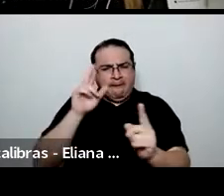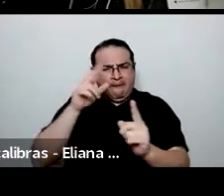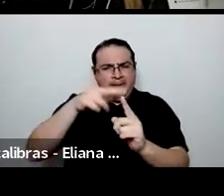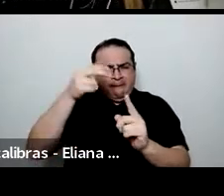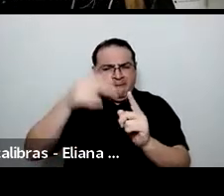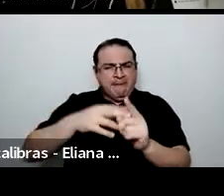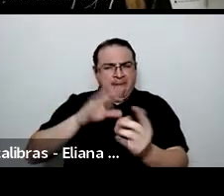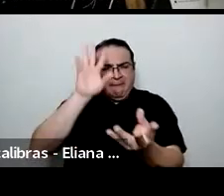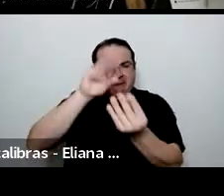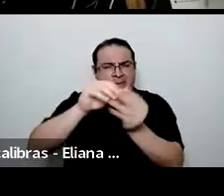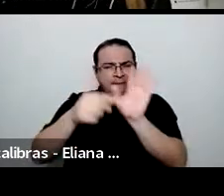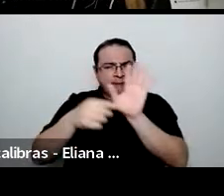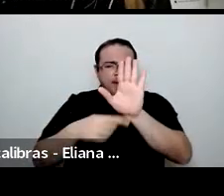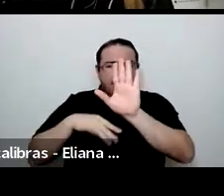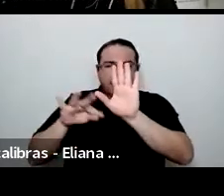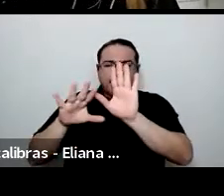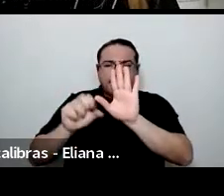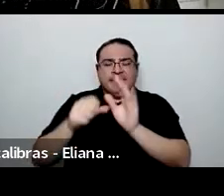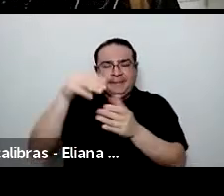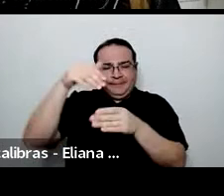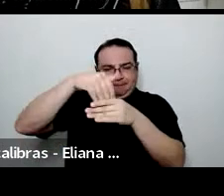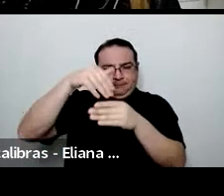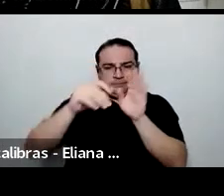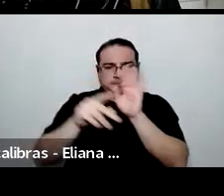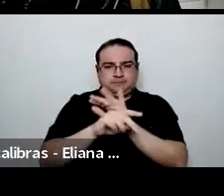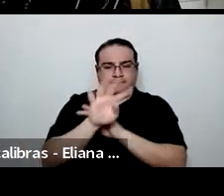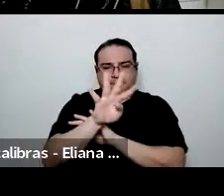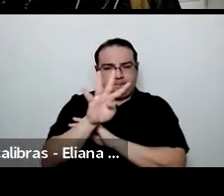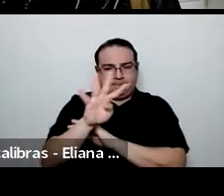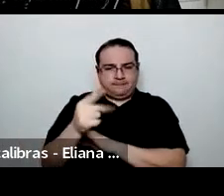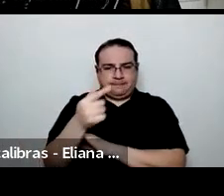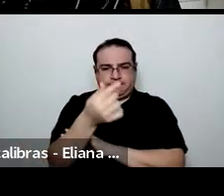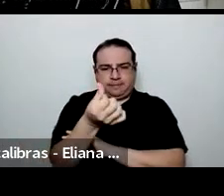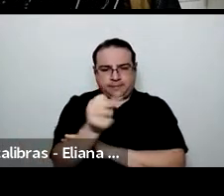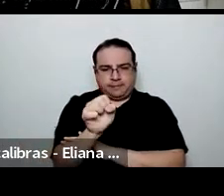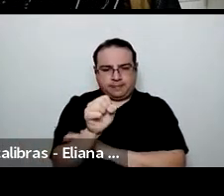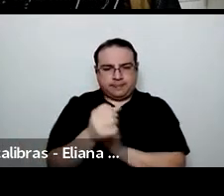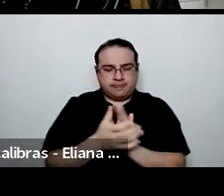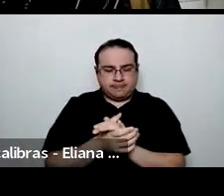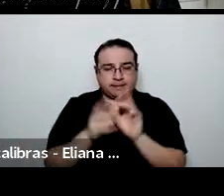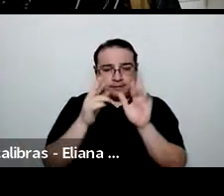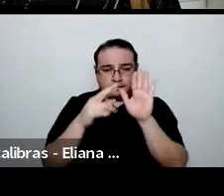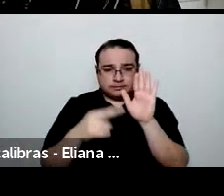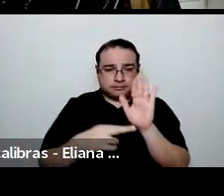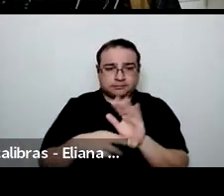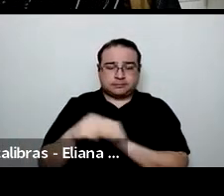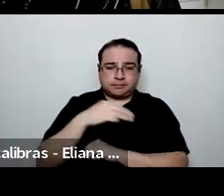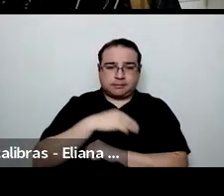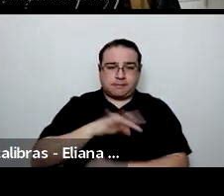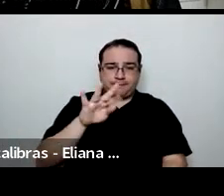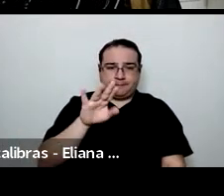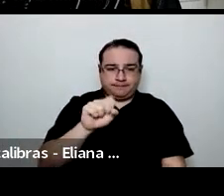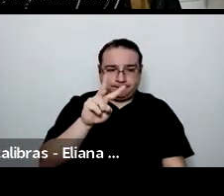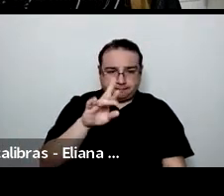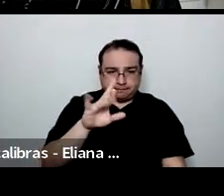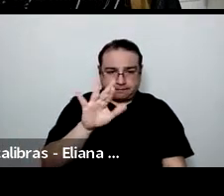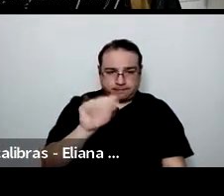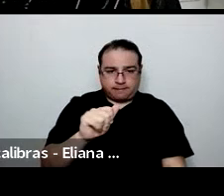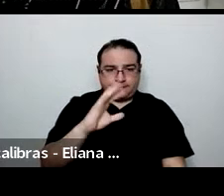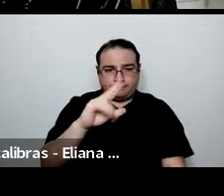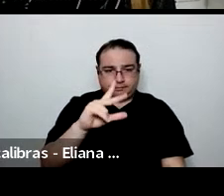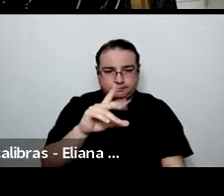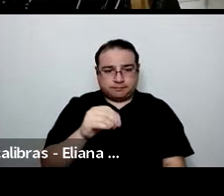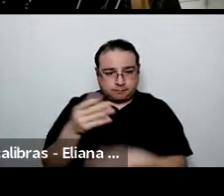a prestação de contas eleitorais 4 4 4 6 8 ela tome digitasse Vieira de Carvalho e